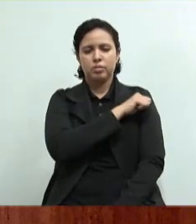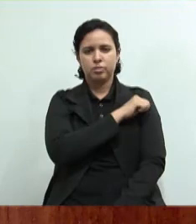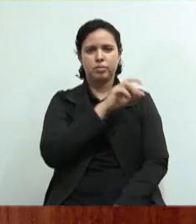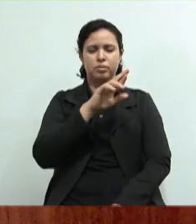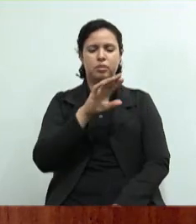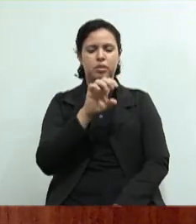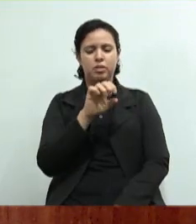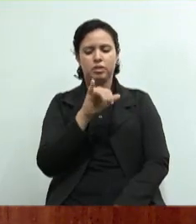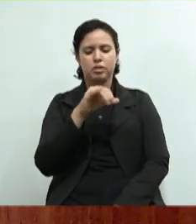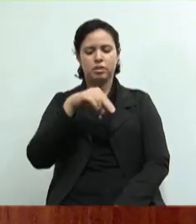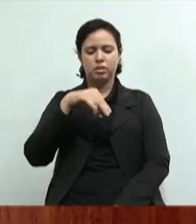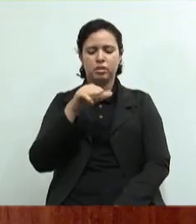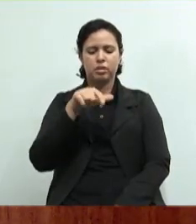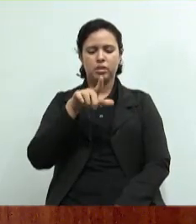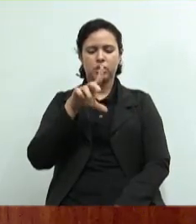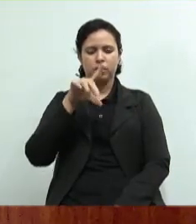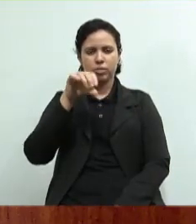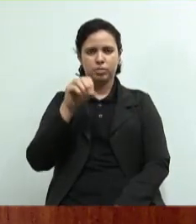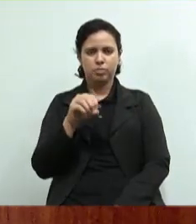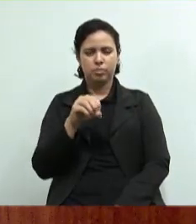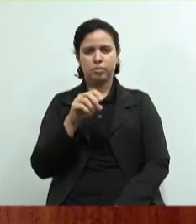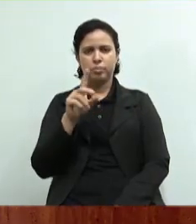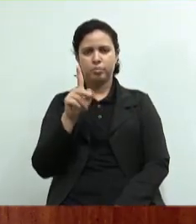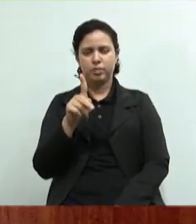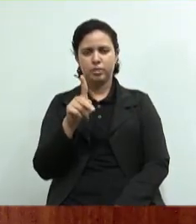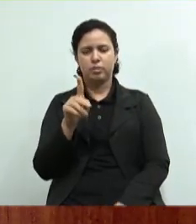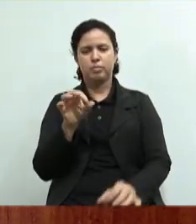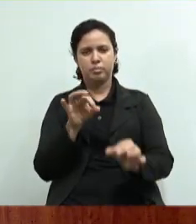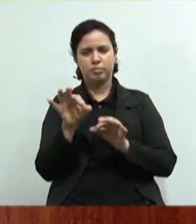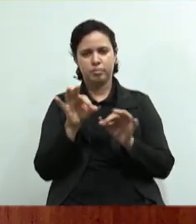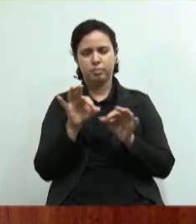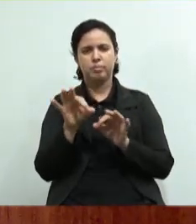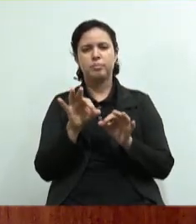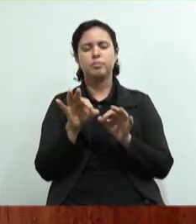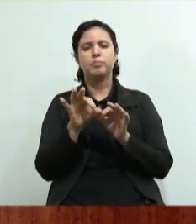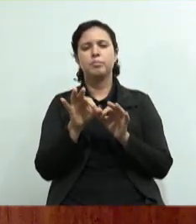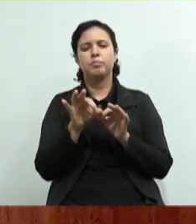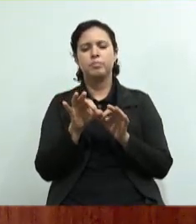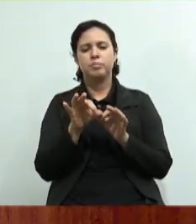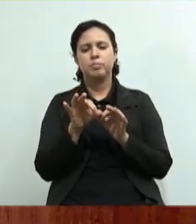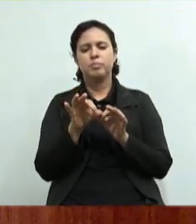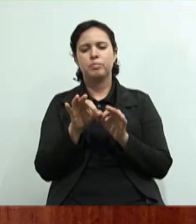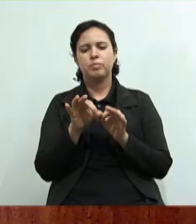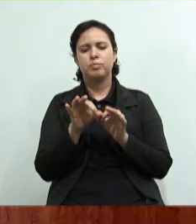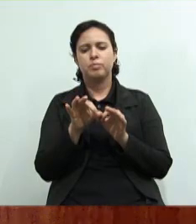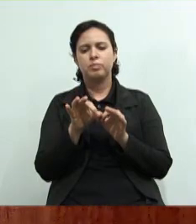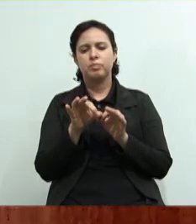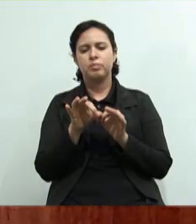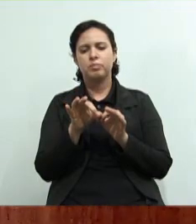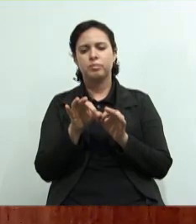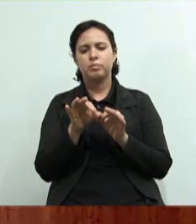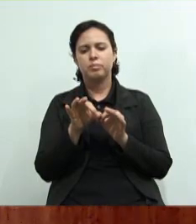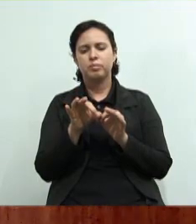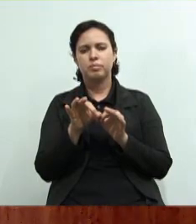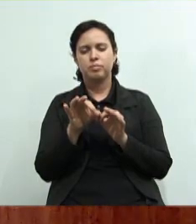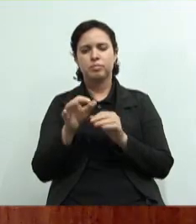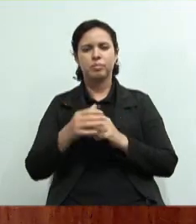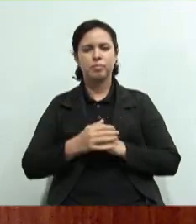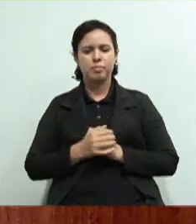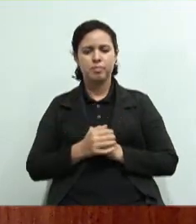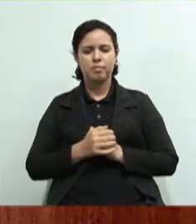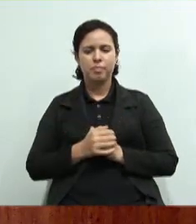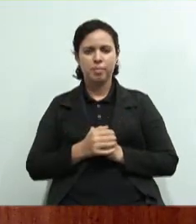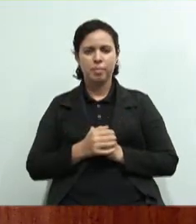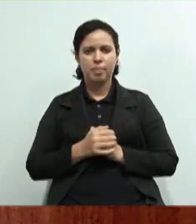colocou aqui, né? Que o P é de plano, o D de dor. Eu vou respondendo já a todos, professor. P